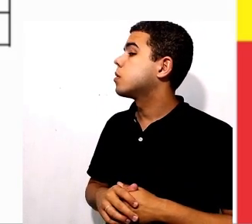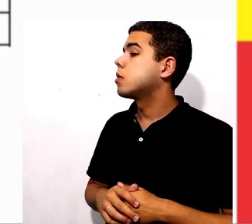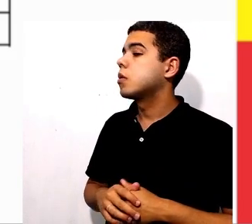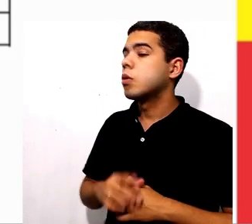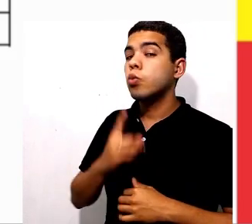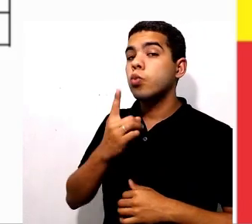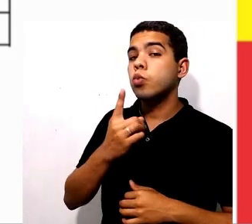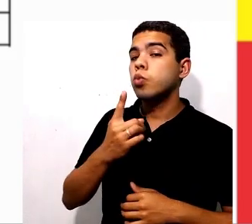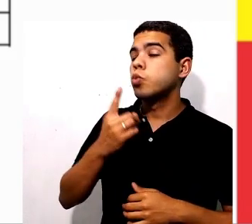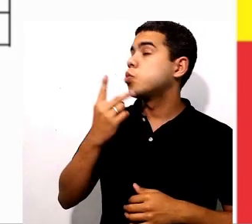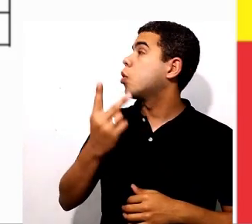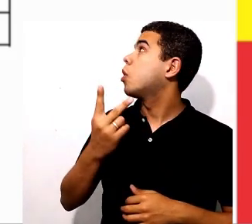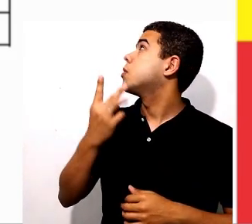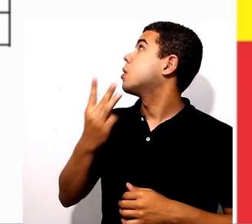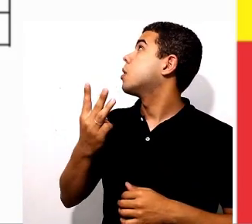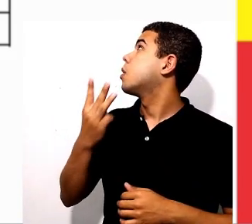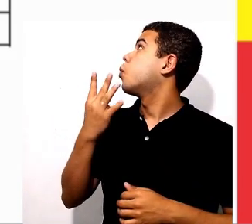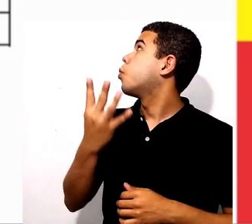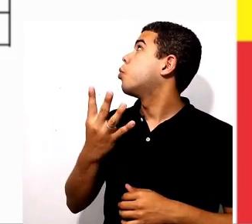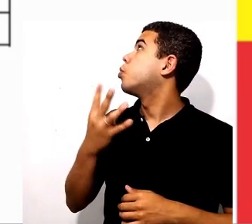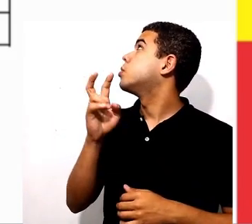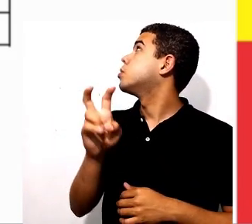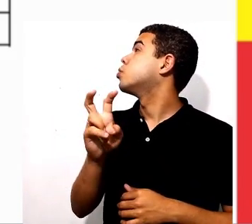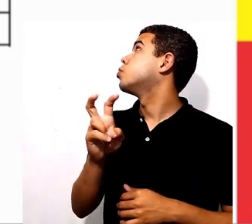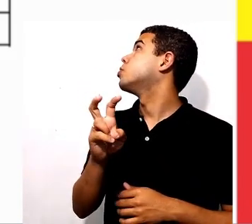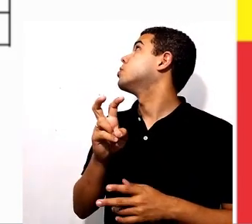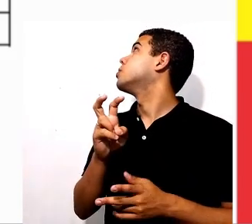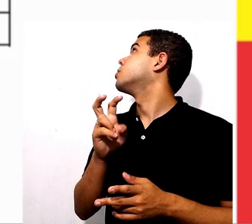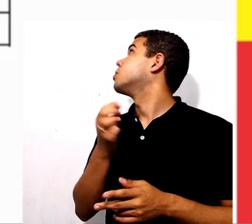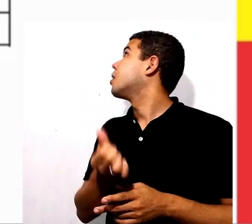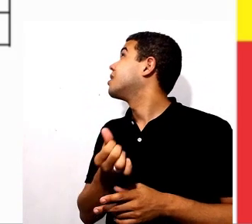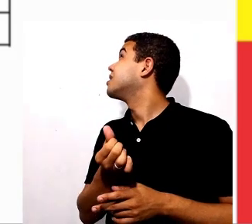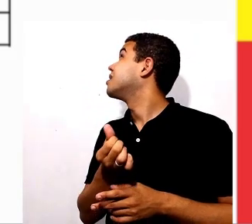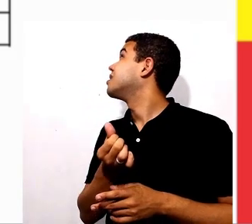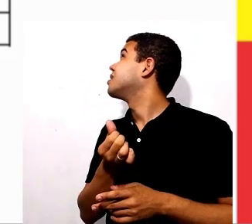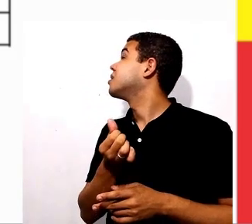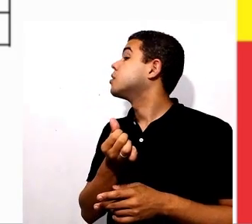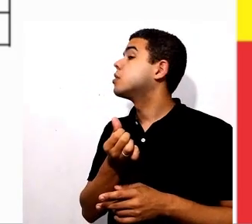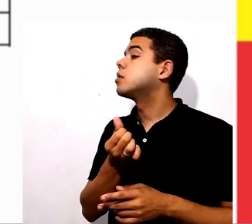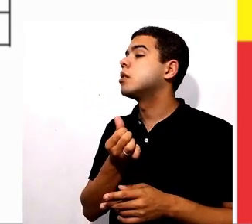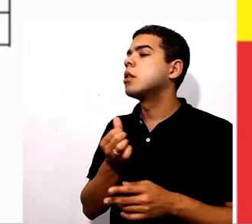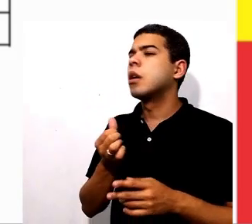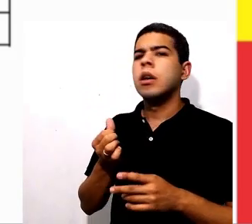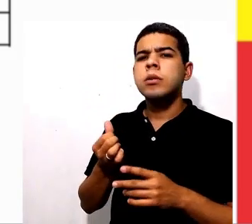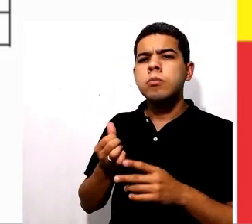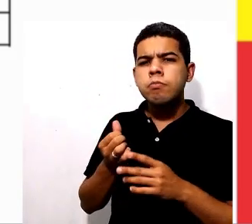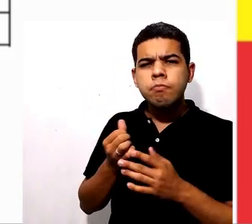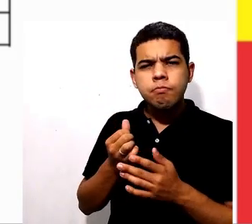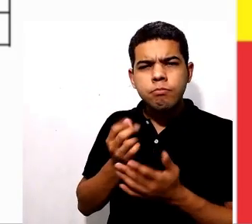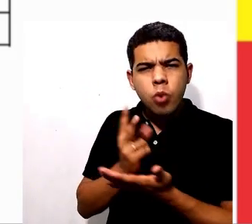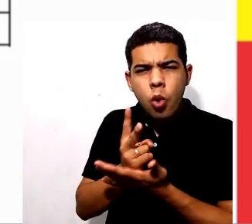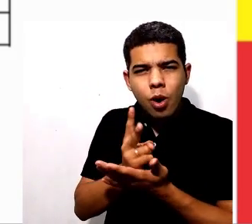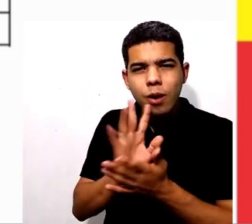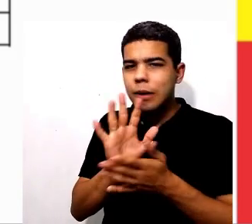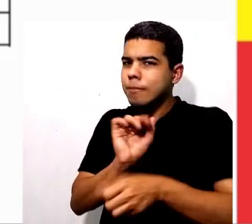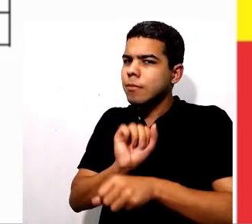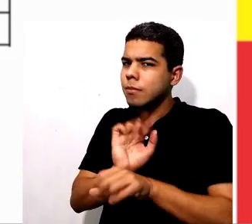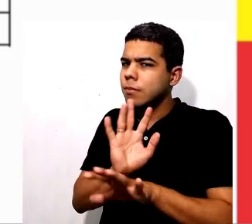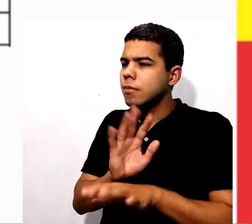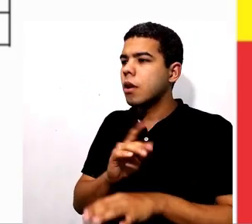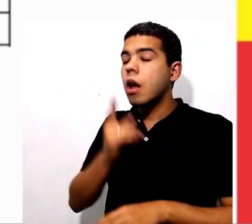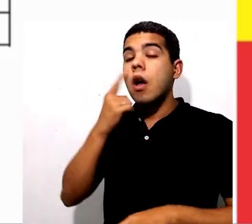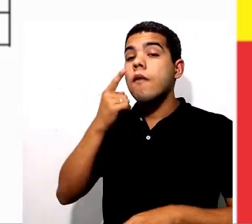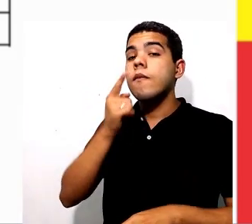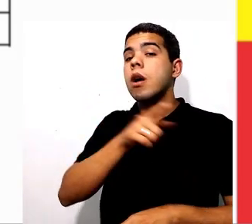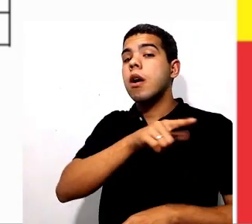mesmo jeito, ó. 1, 2, 3, 4, 5. Vamos parar, não é? Então, ó, 6. Veja